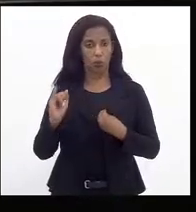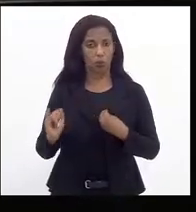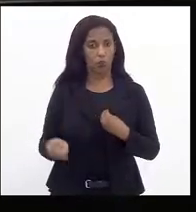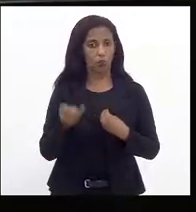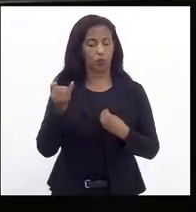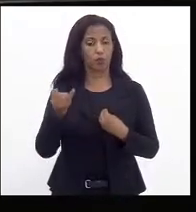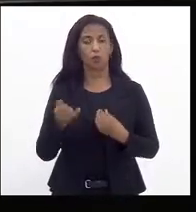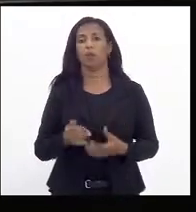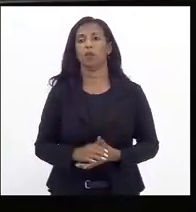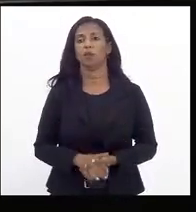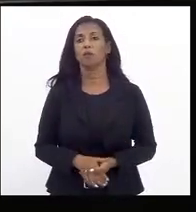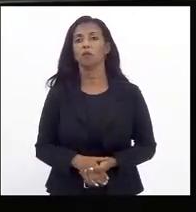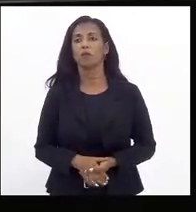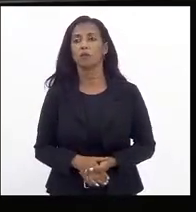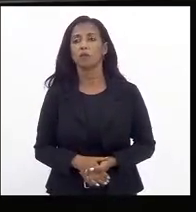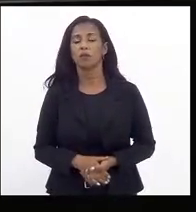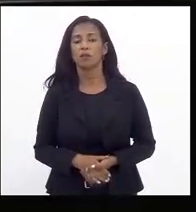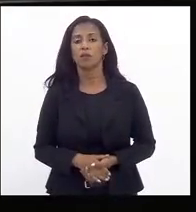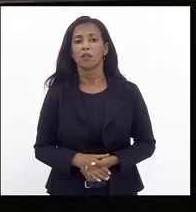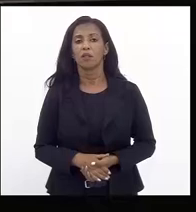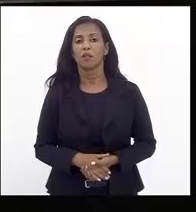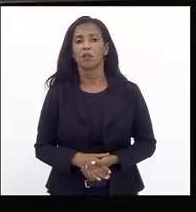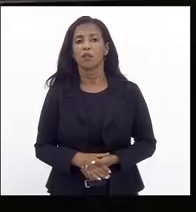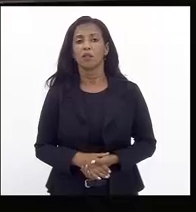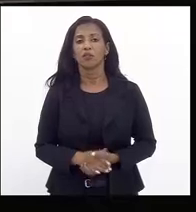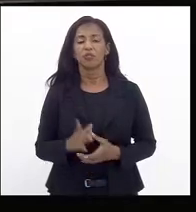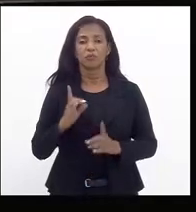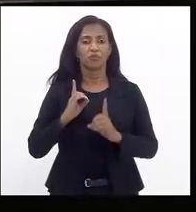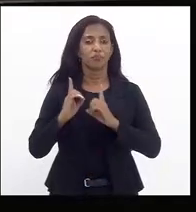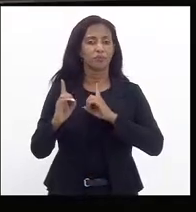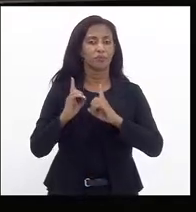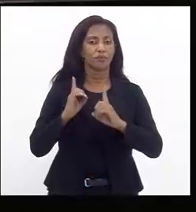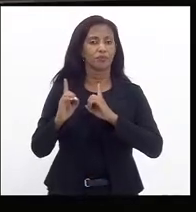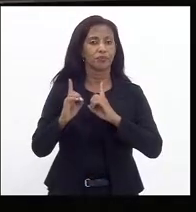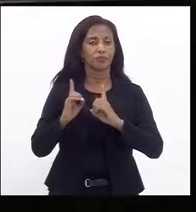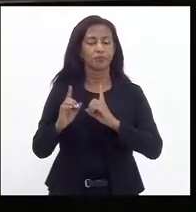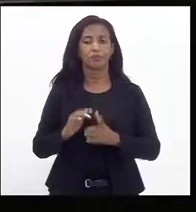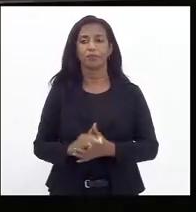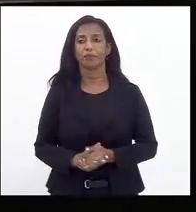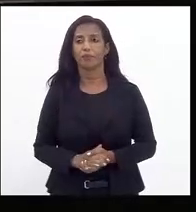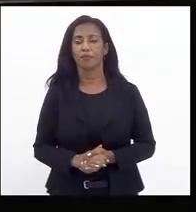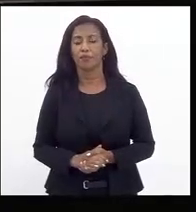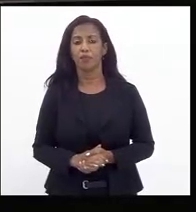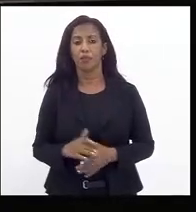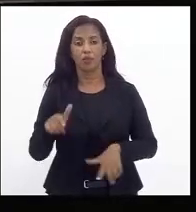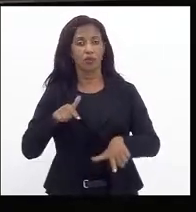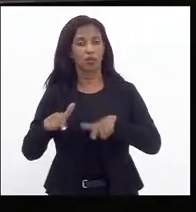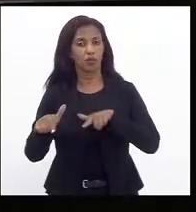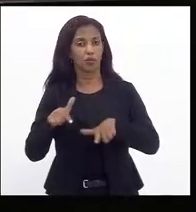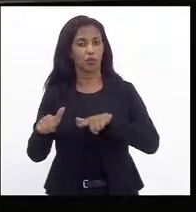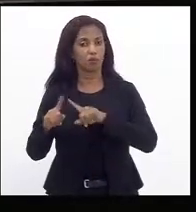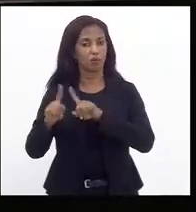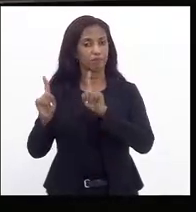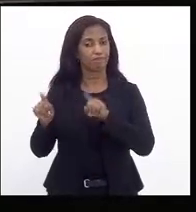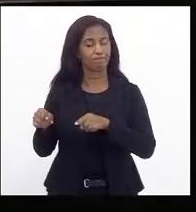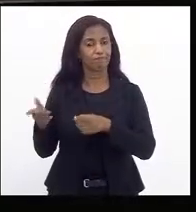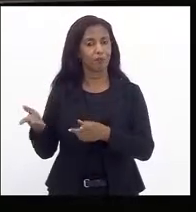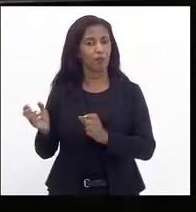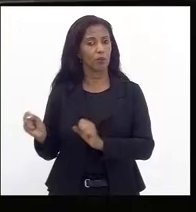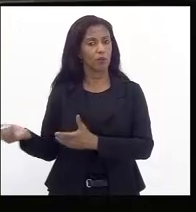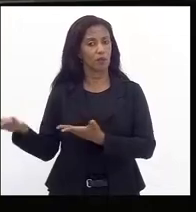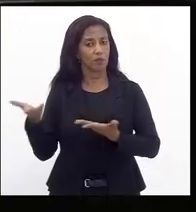oportunidade de fazê-los uma discussão é de que servidores e servidoras